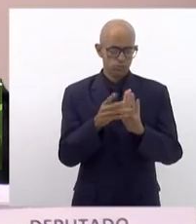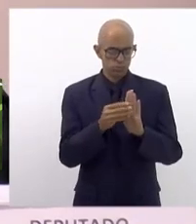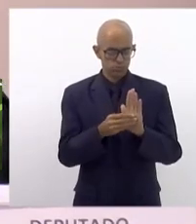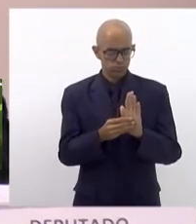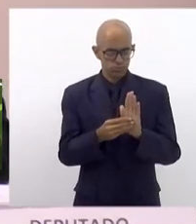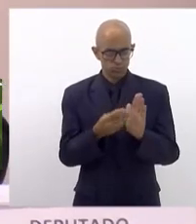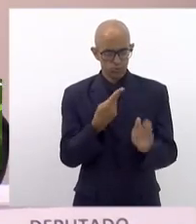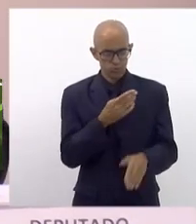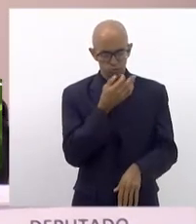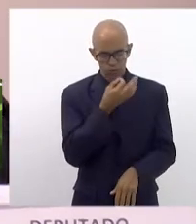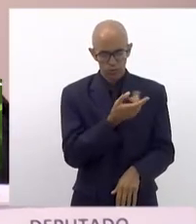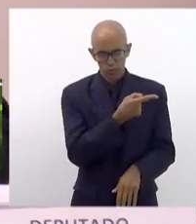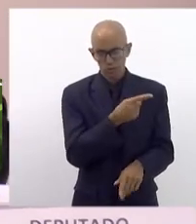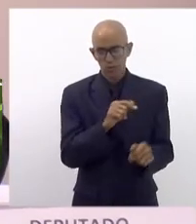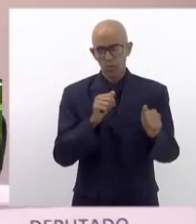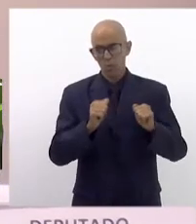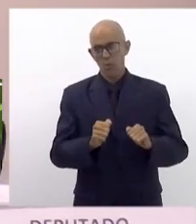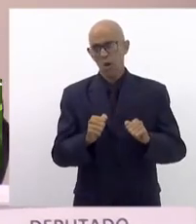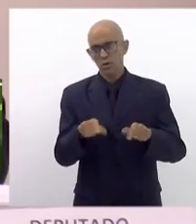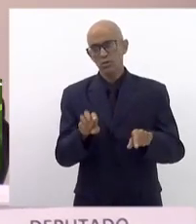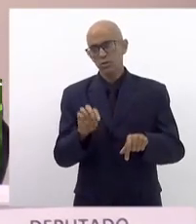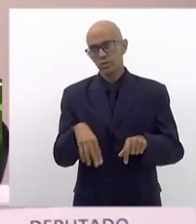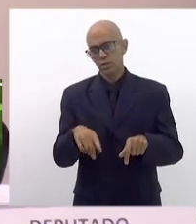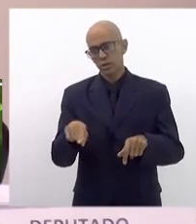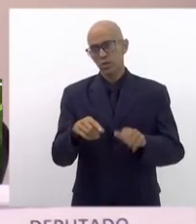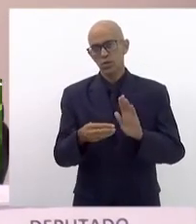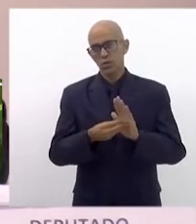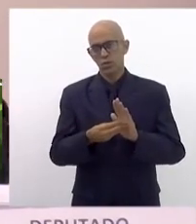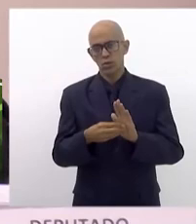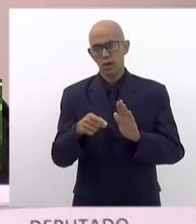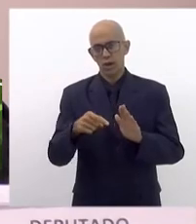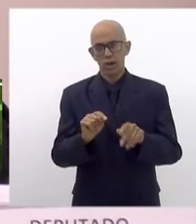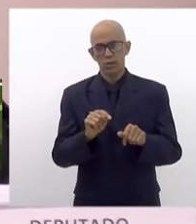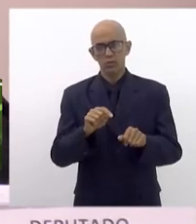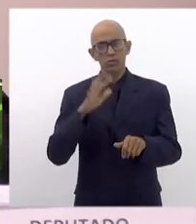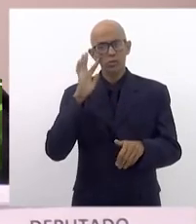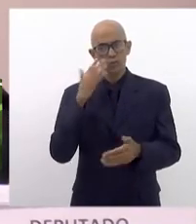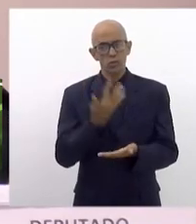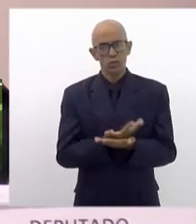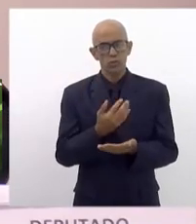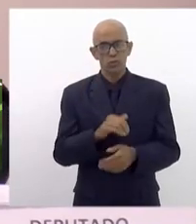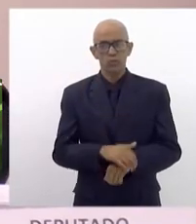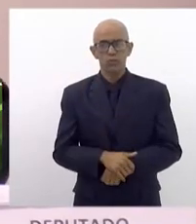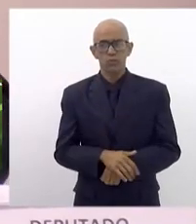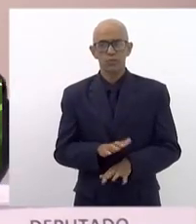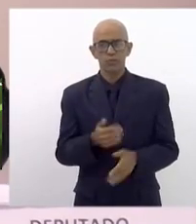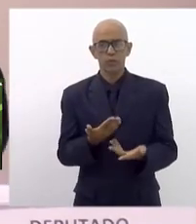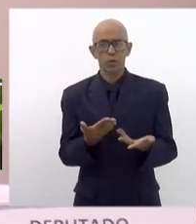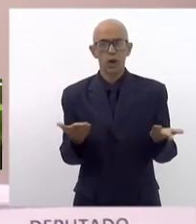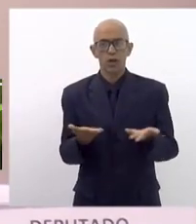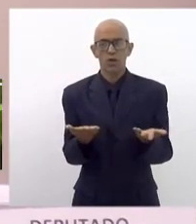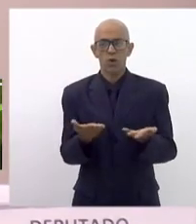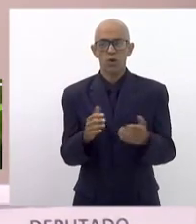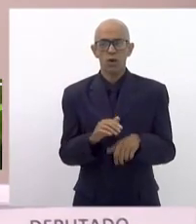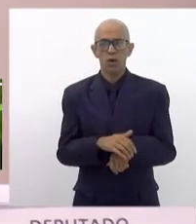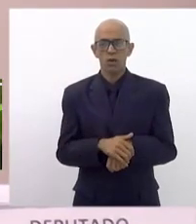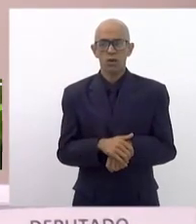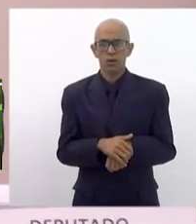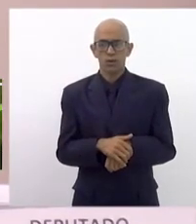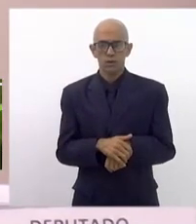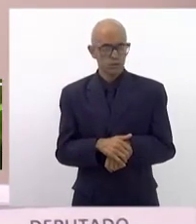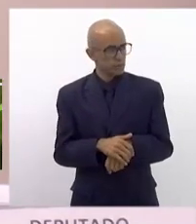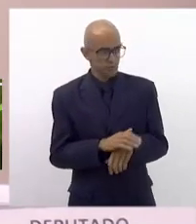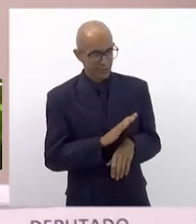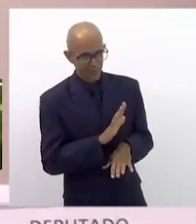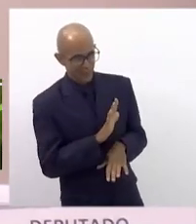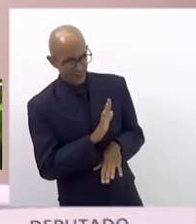contribuição, que pode ter esse tipo de remédio, digamos assim, pode ter esse tipo de solução. Pessoal, a gente assim, acabou... Obrigada. Imagina,